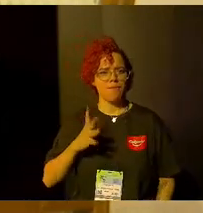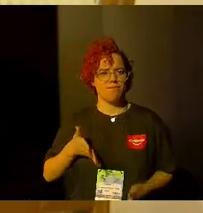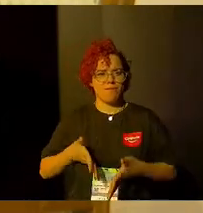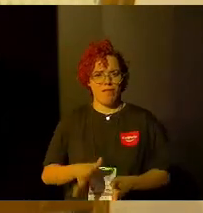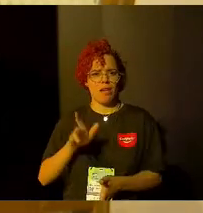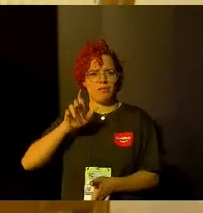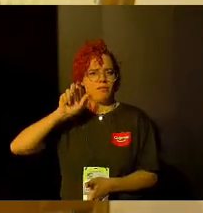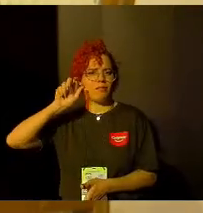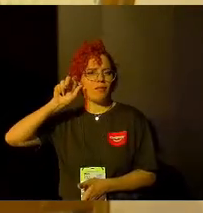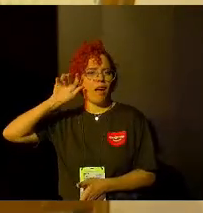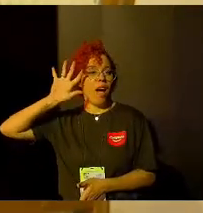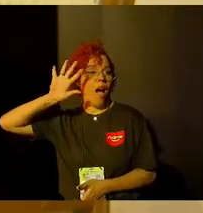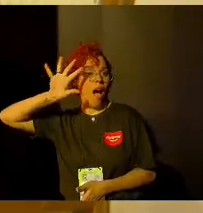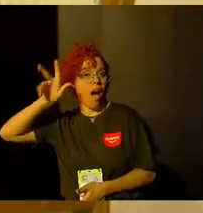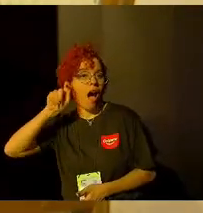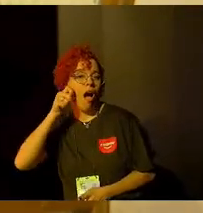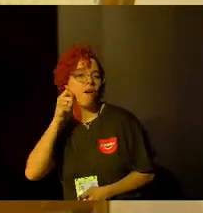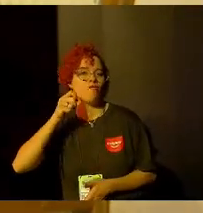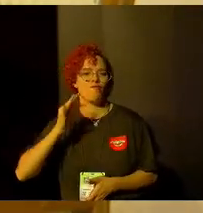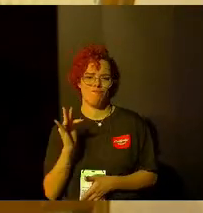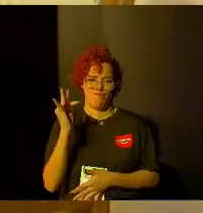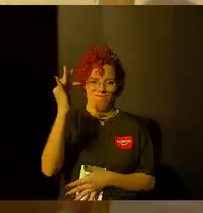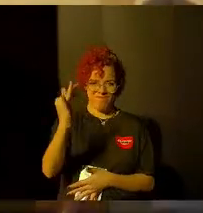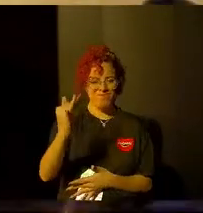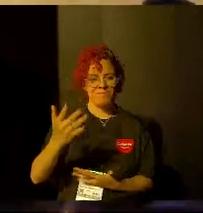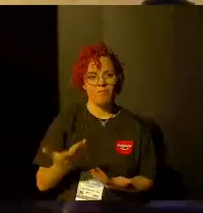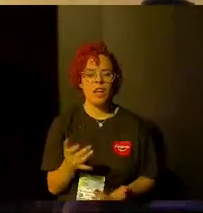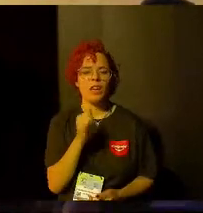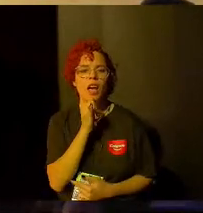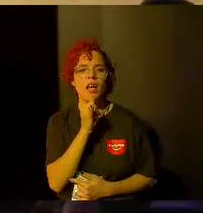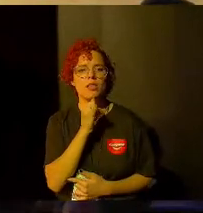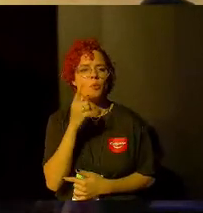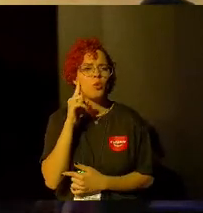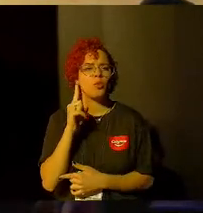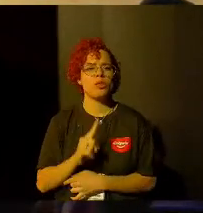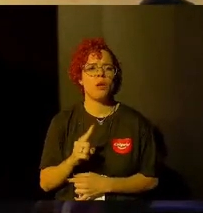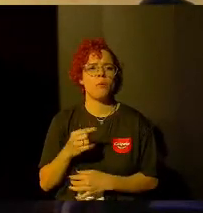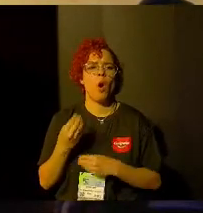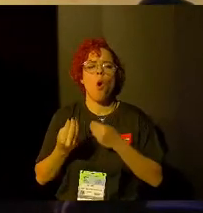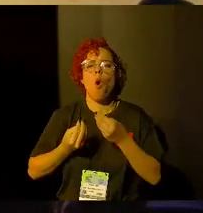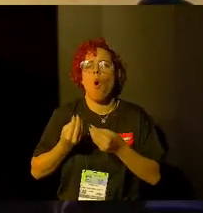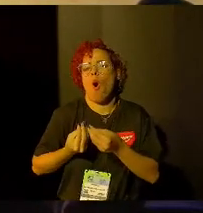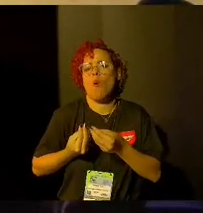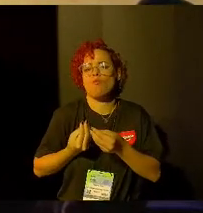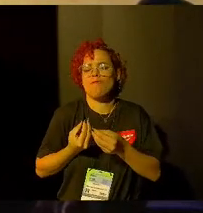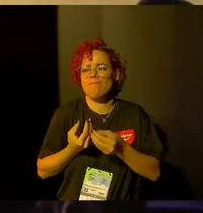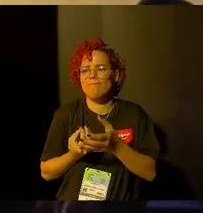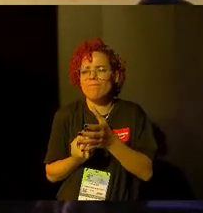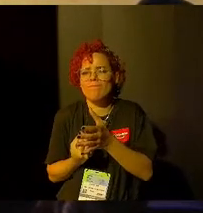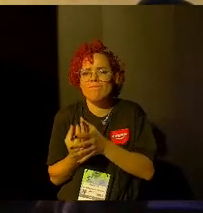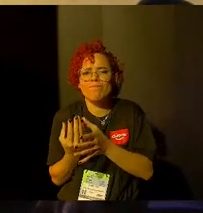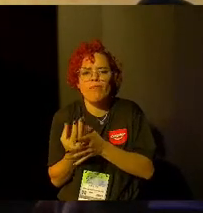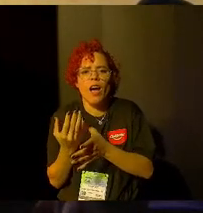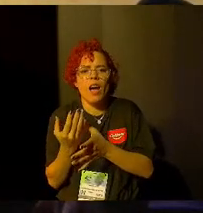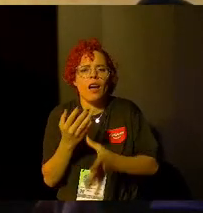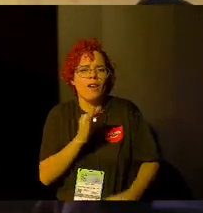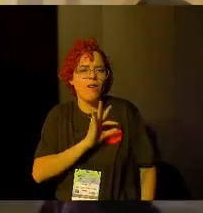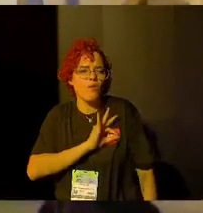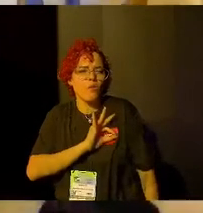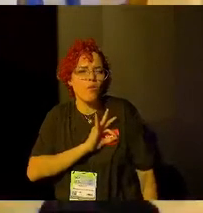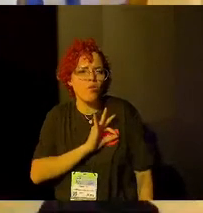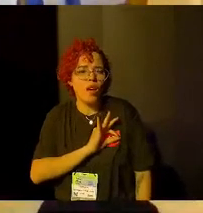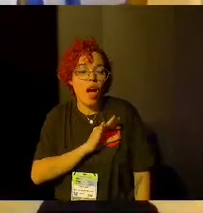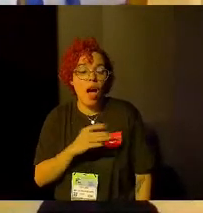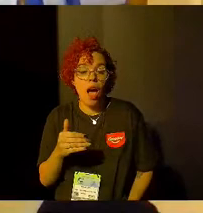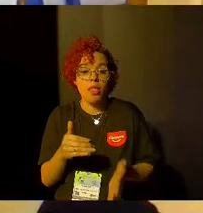futurista E aí eu queria por exemplo mas eu não sabia a história da formação da polícia do Rio de Janeiro até